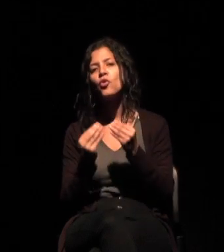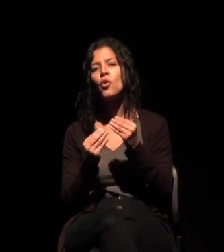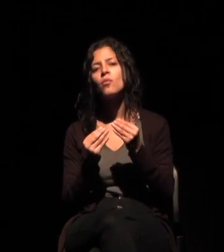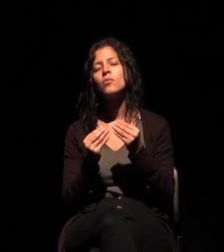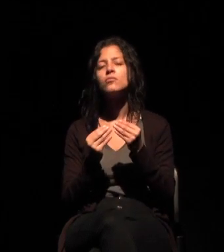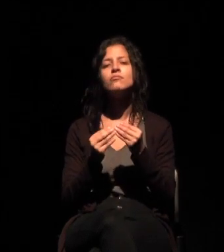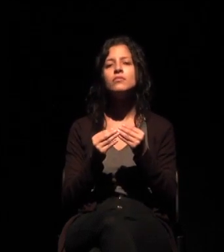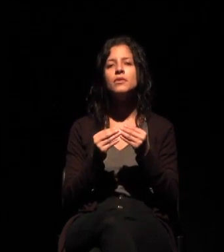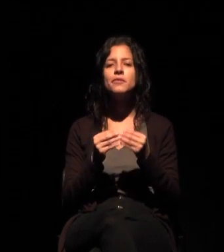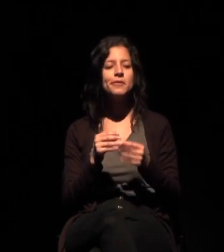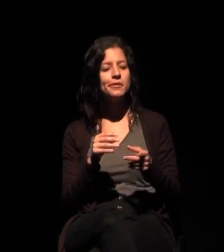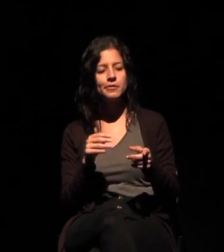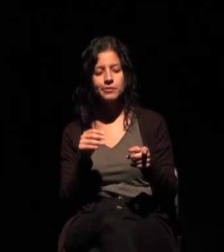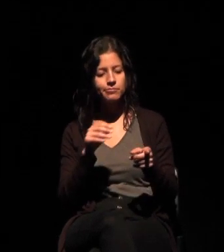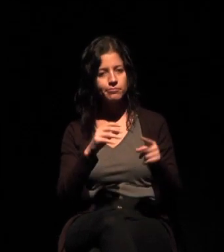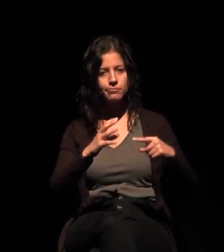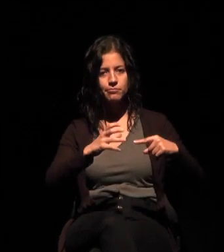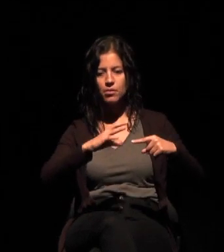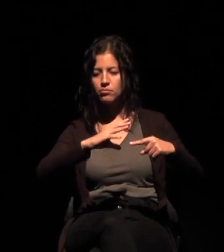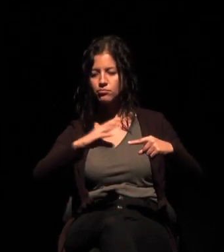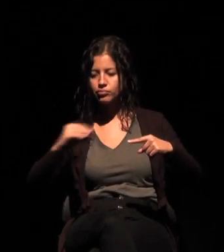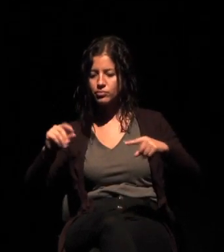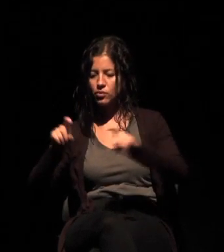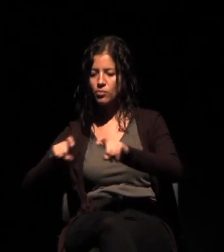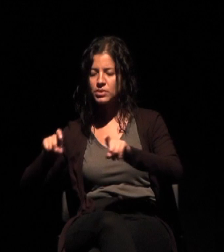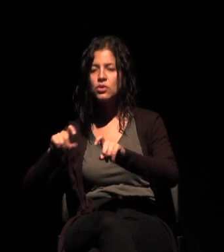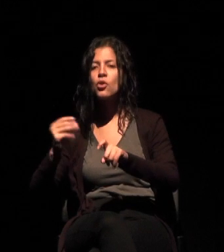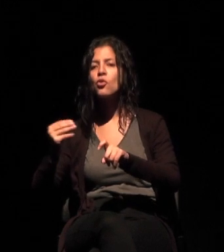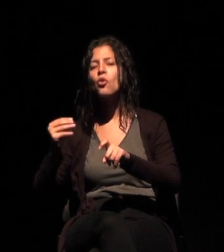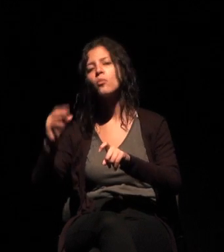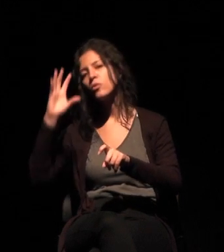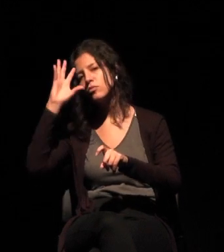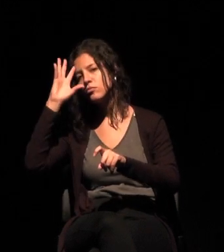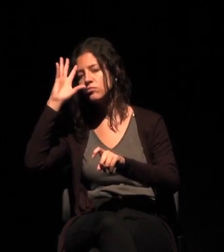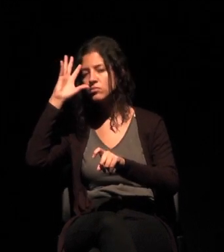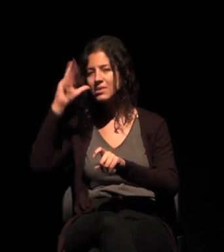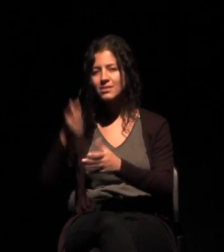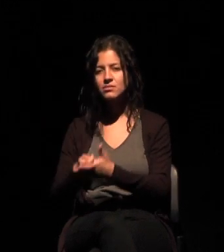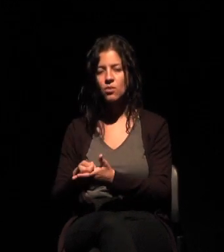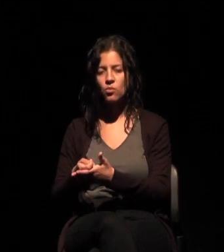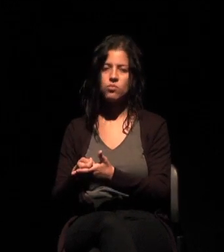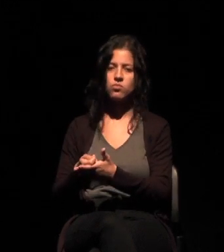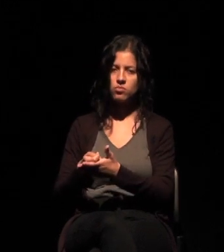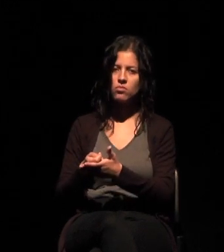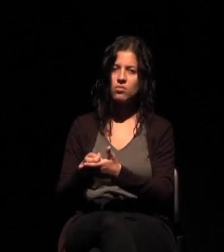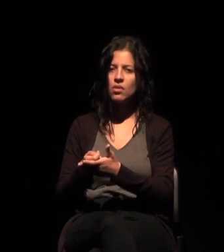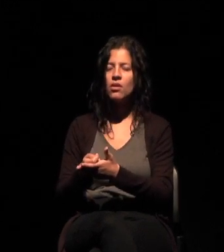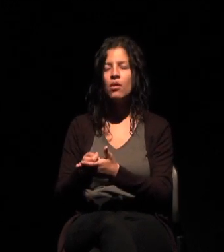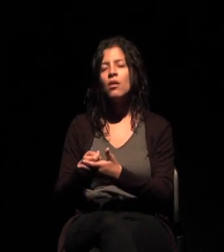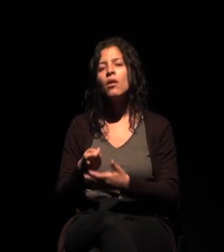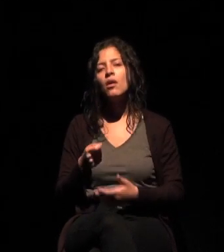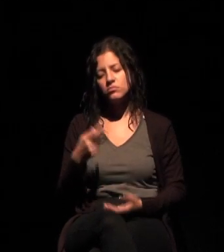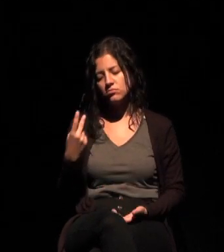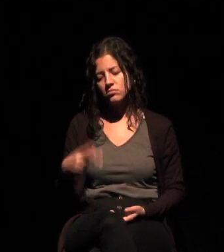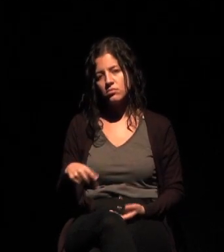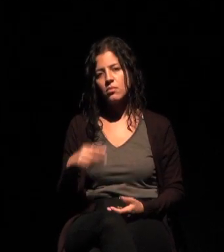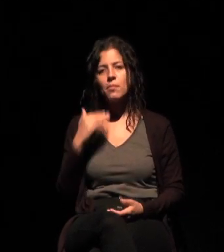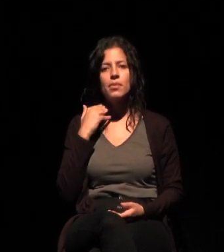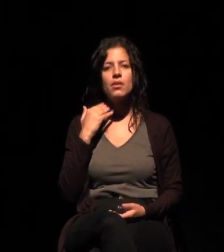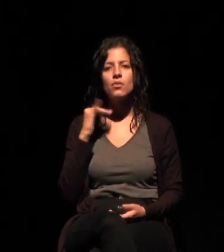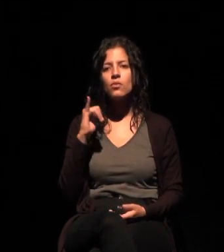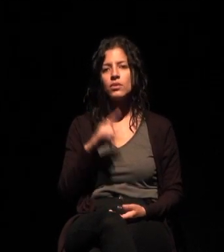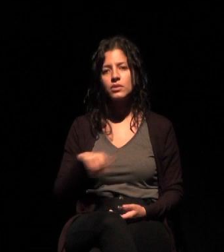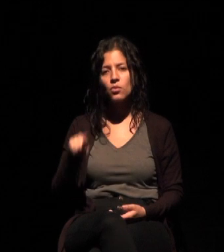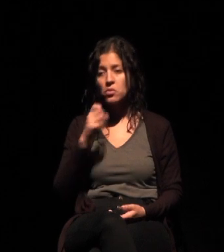né esse é um projeto que a gente desenvolvendo principalmente com o apoio do banco itaú unibanco então esse aqui é o lugar apropriado para